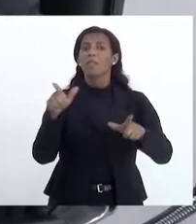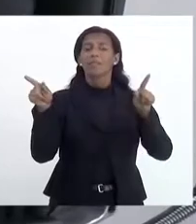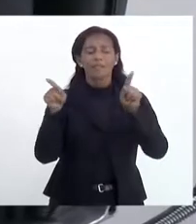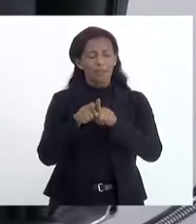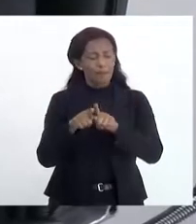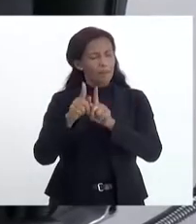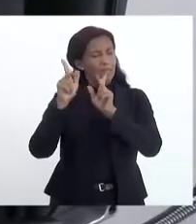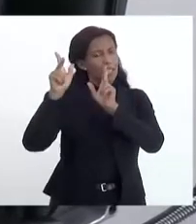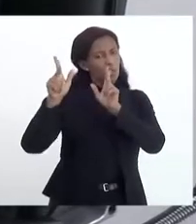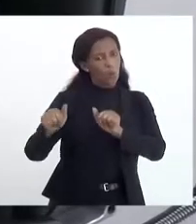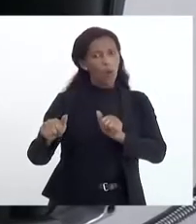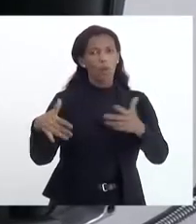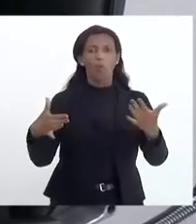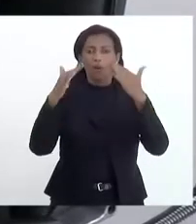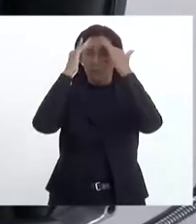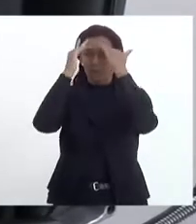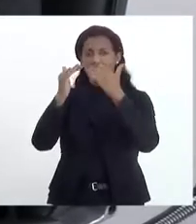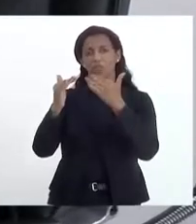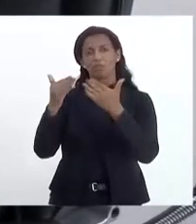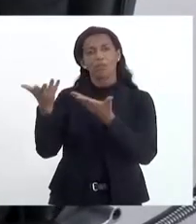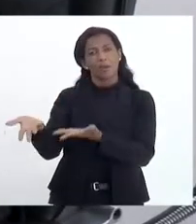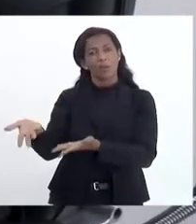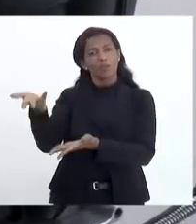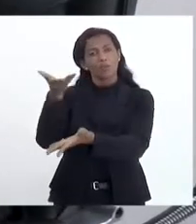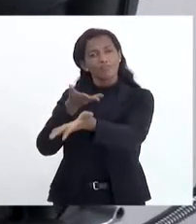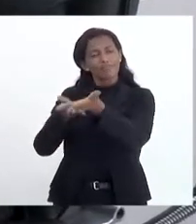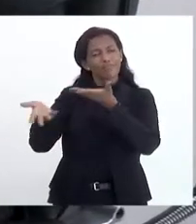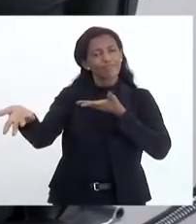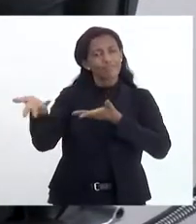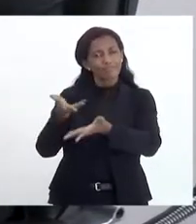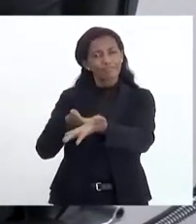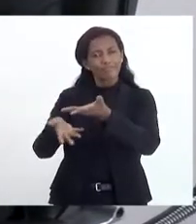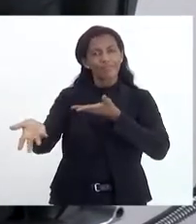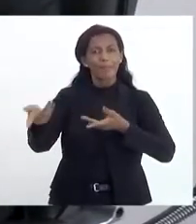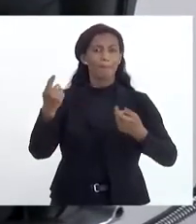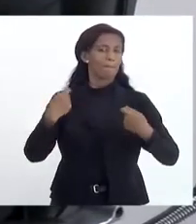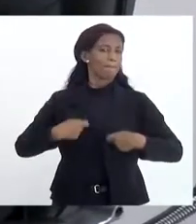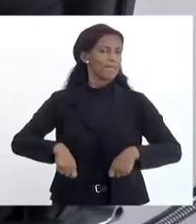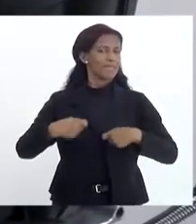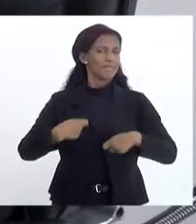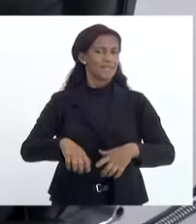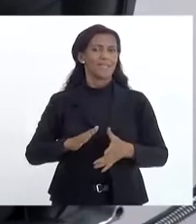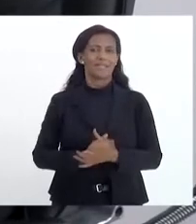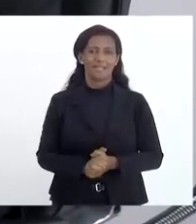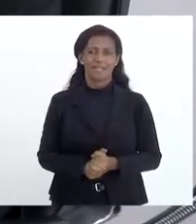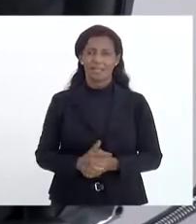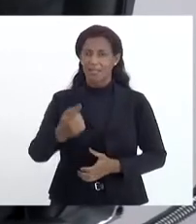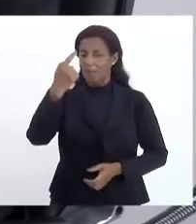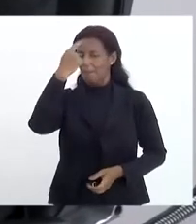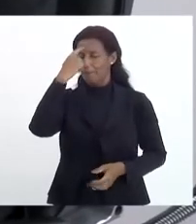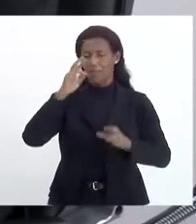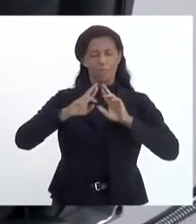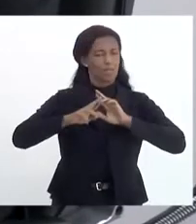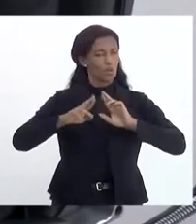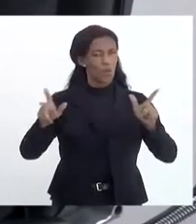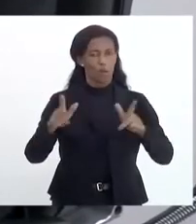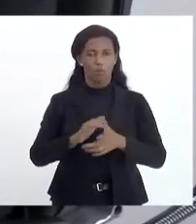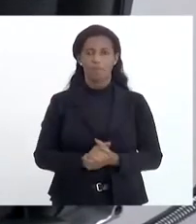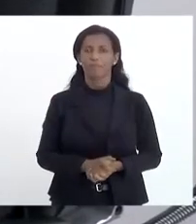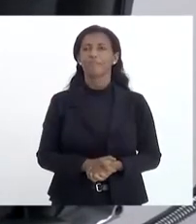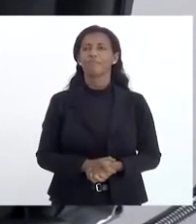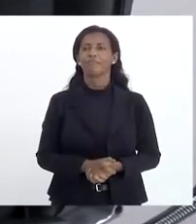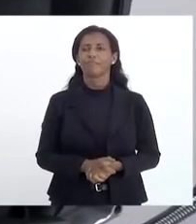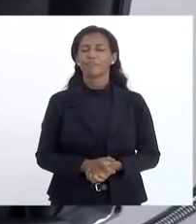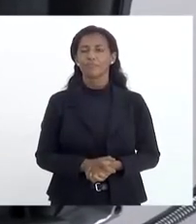bom candomblecista se entender que existem pessoas que não pensam como ele. O que não é possível que